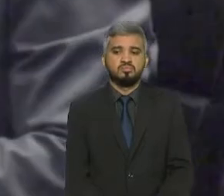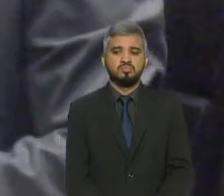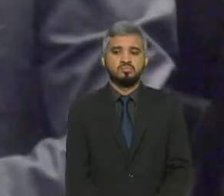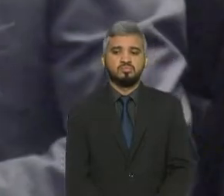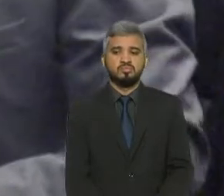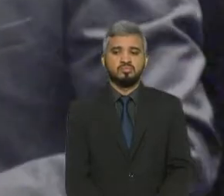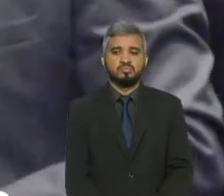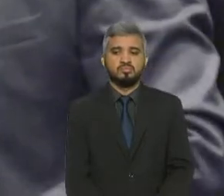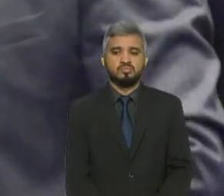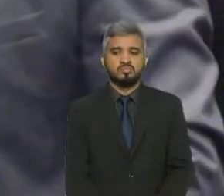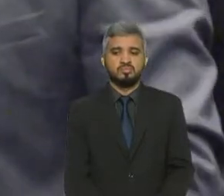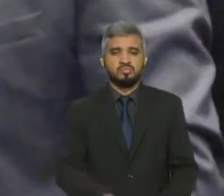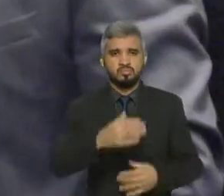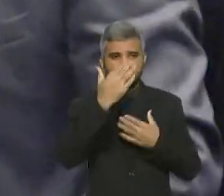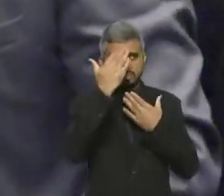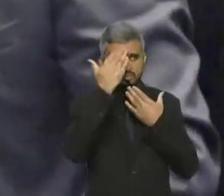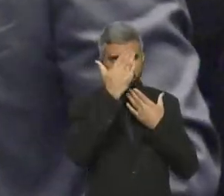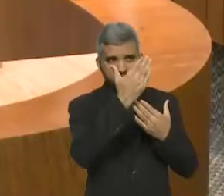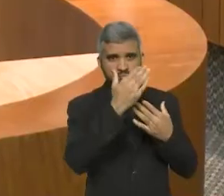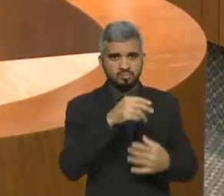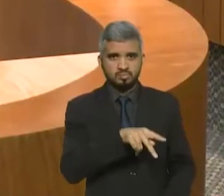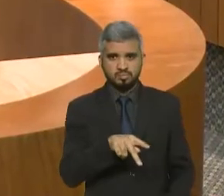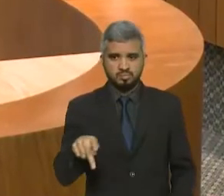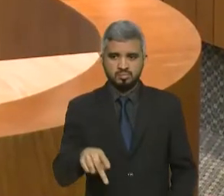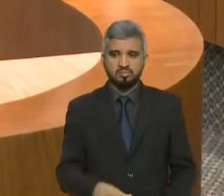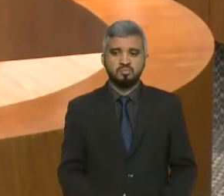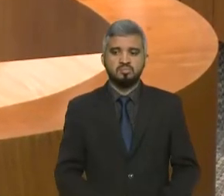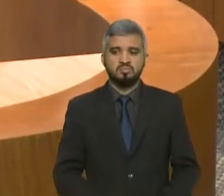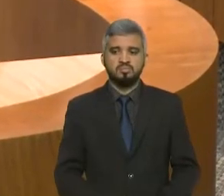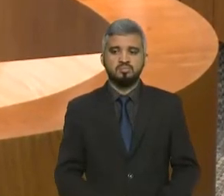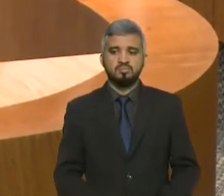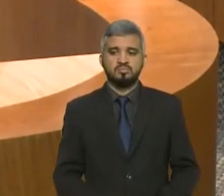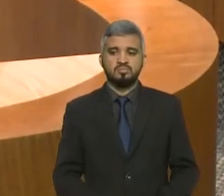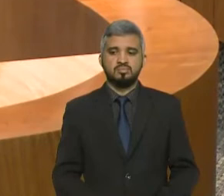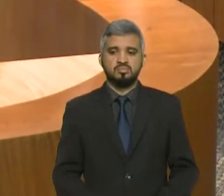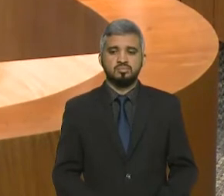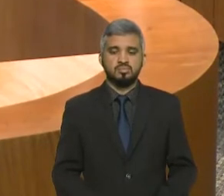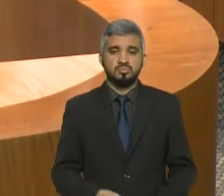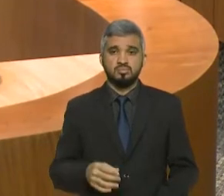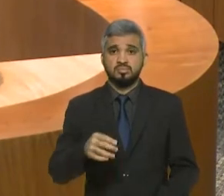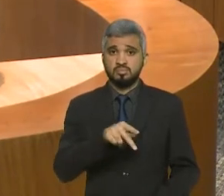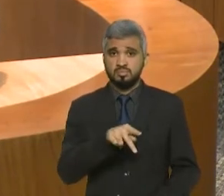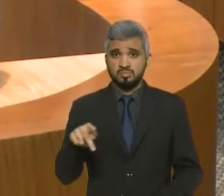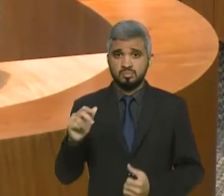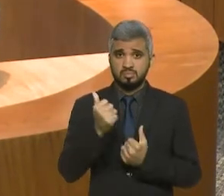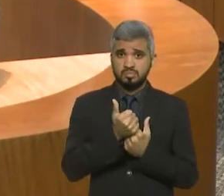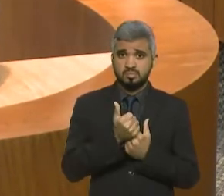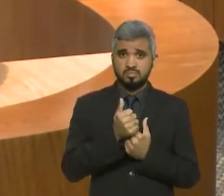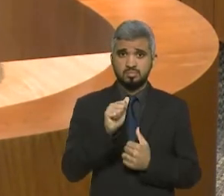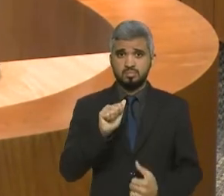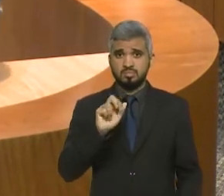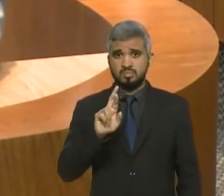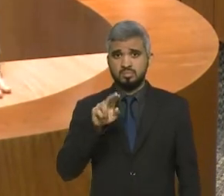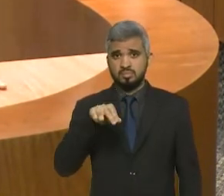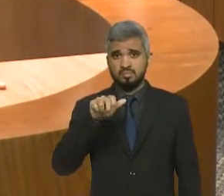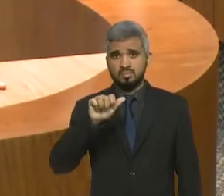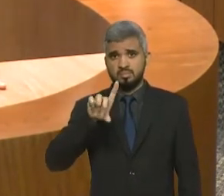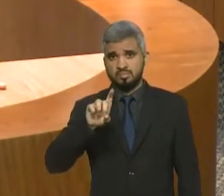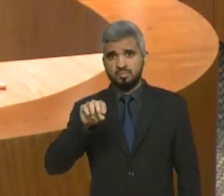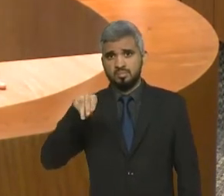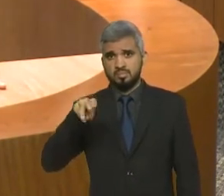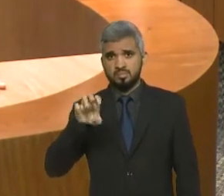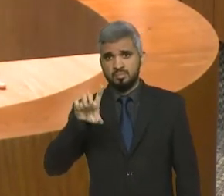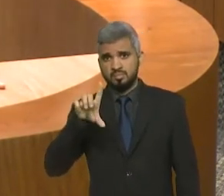Senhor, senhor presidente, muito obrigado. Presidente Arnaldo Melo, caros colegas deputados presentes